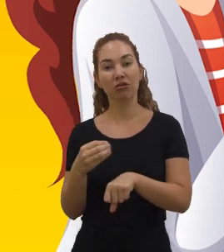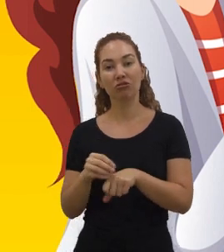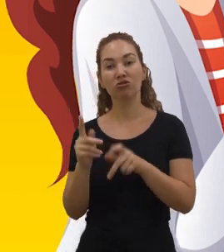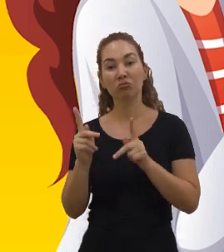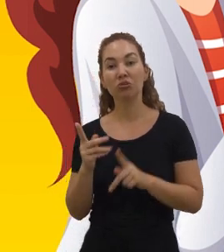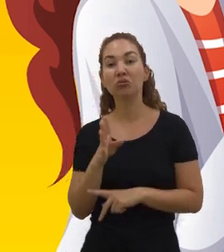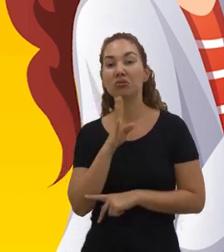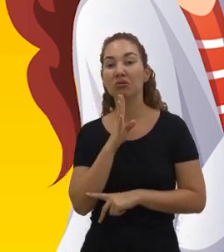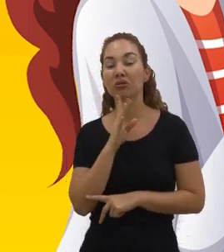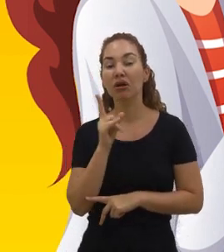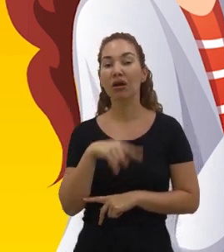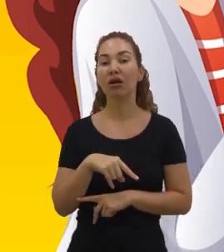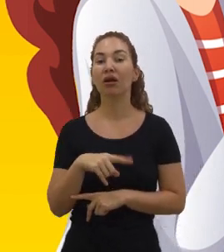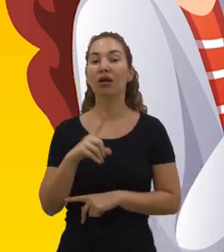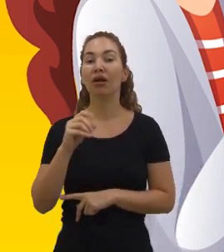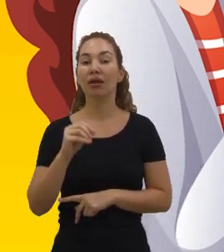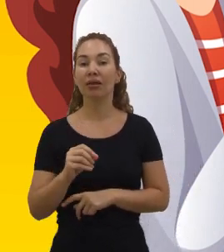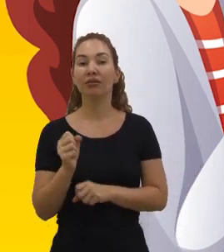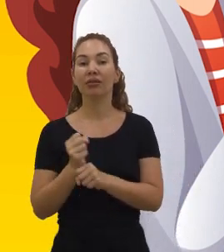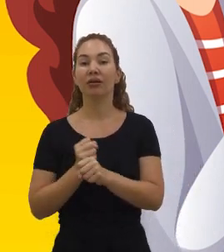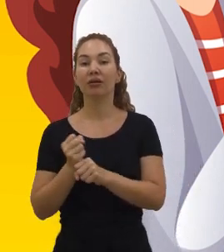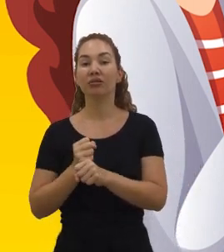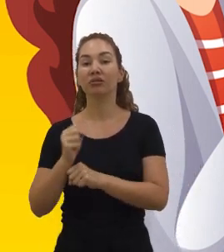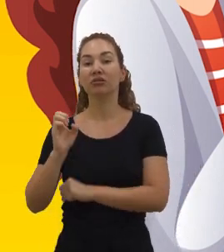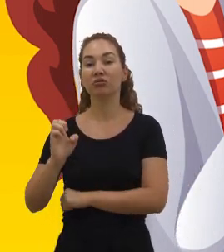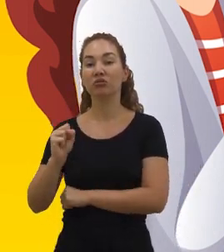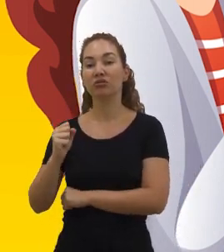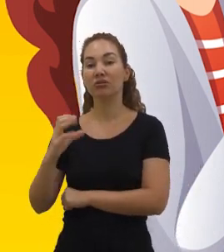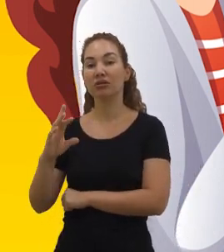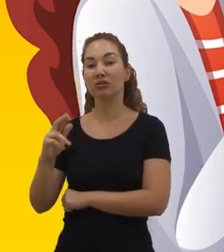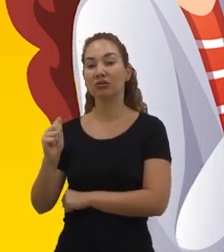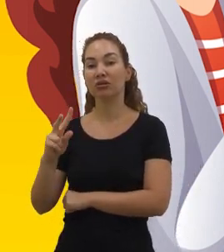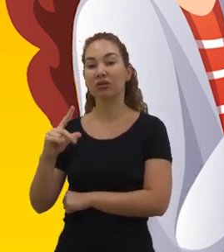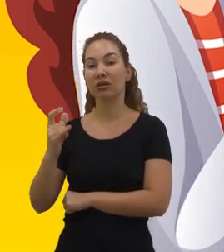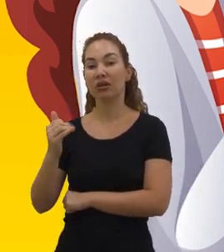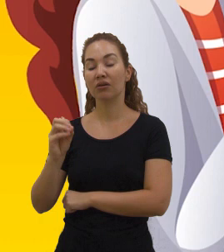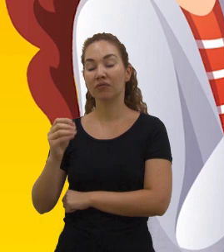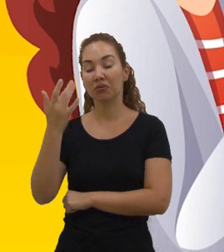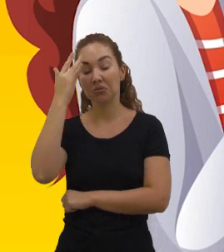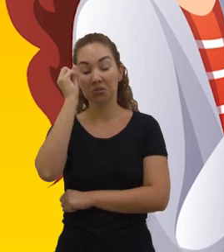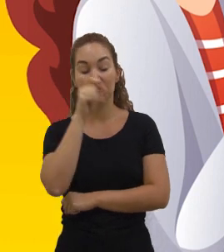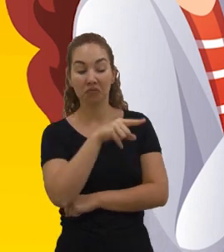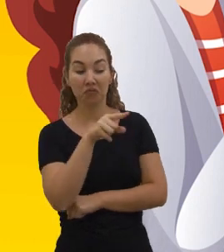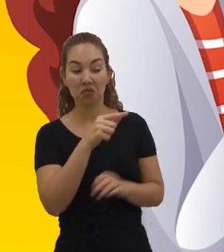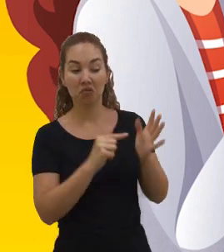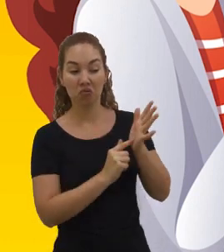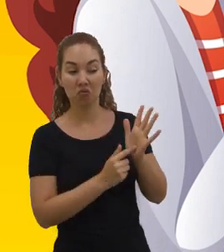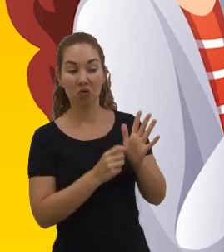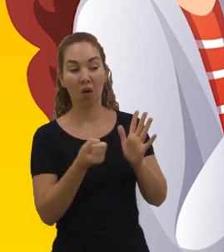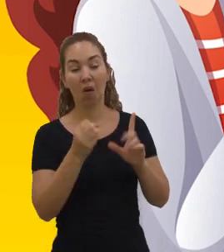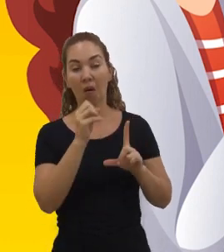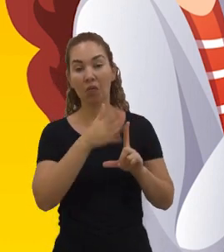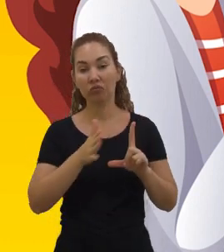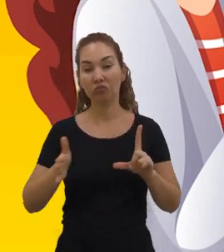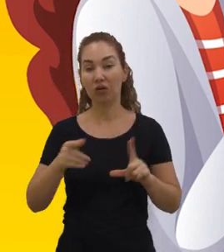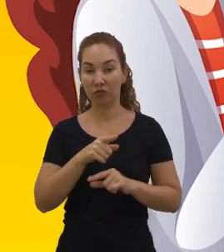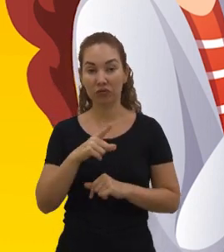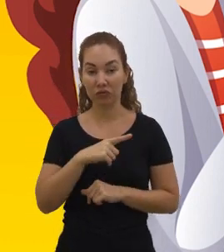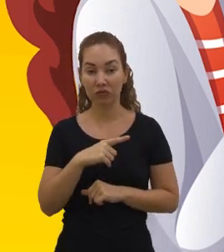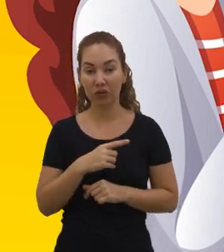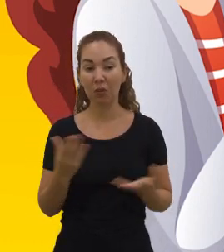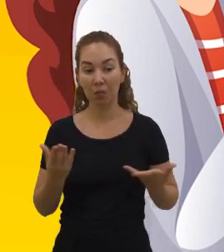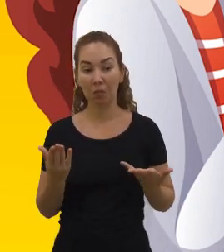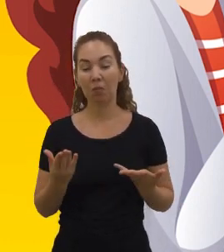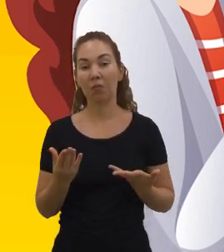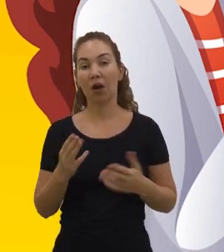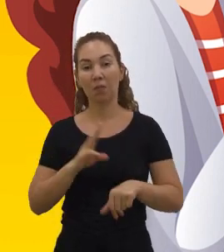eu conheço, que é 10 anos de escravidão. Então, não sei se vocês têm alguma indicação de filme, de série, algum documentário, vocês podem trazer agora,